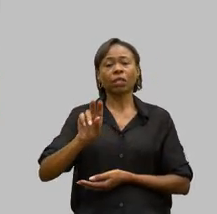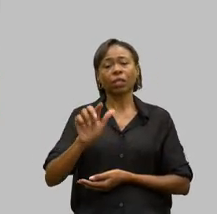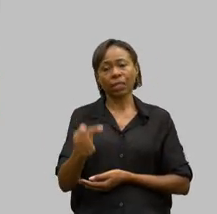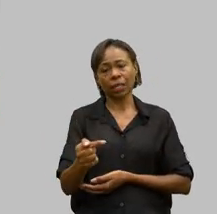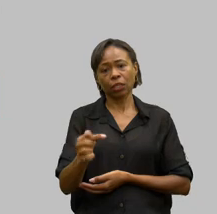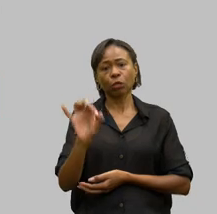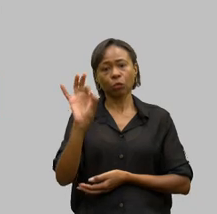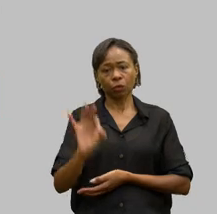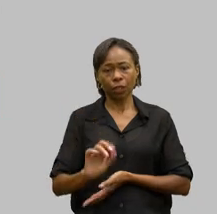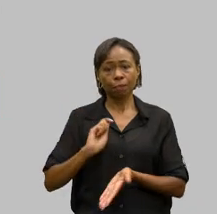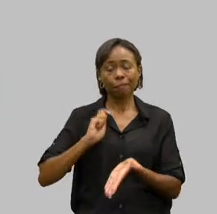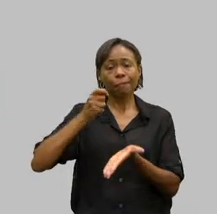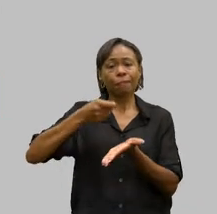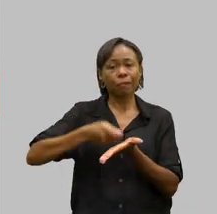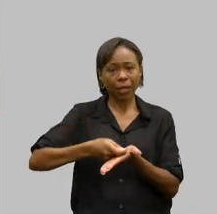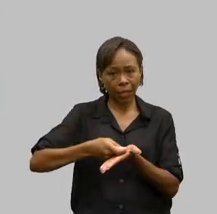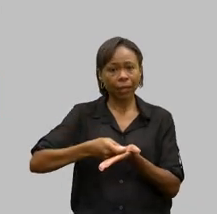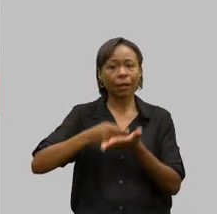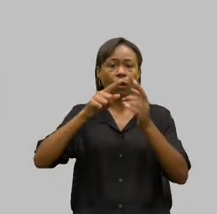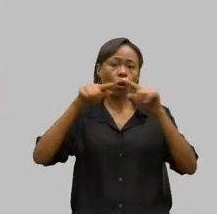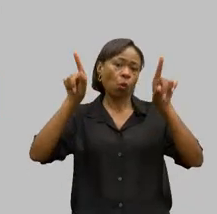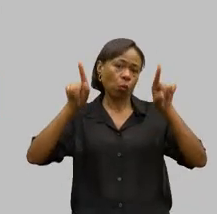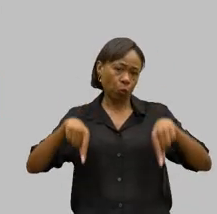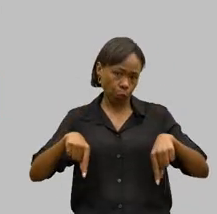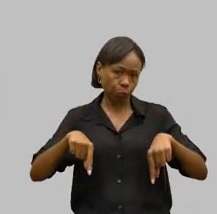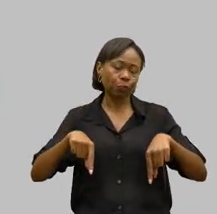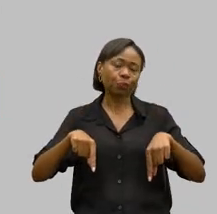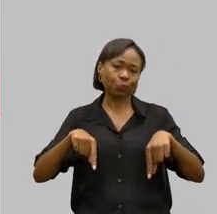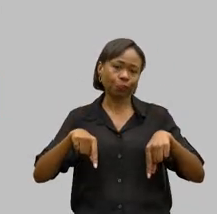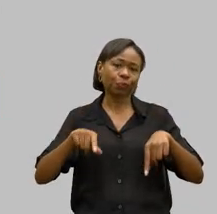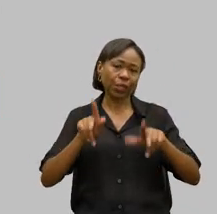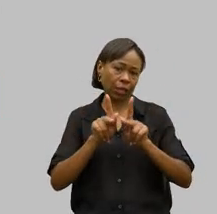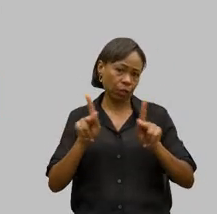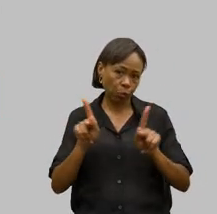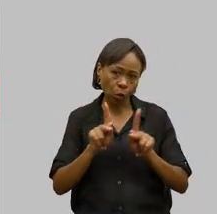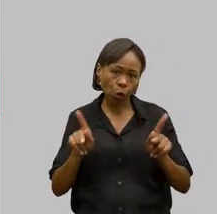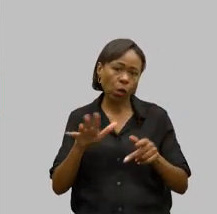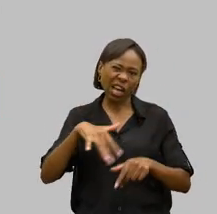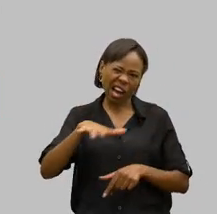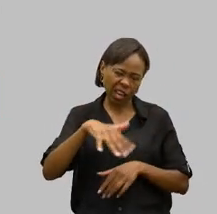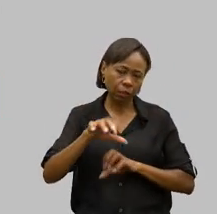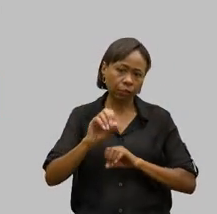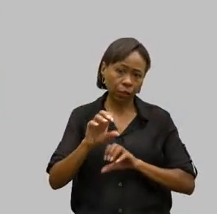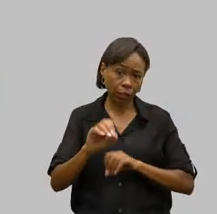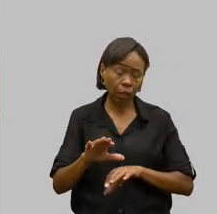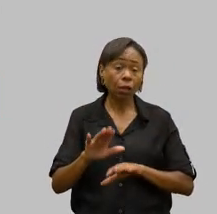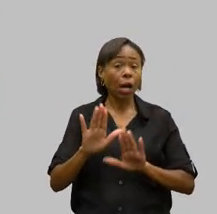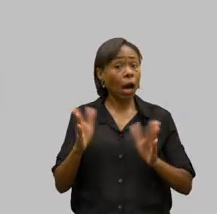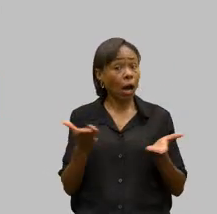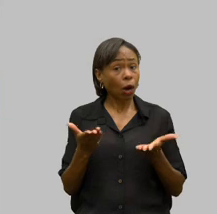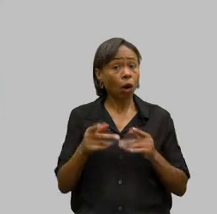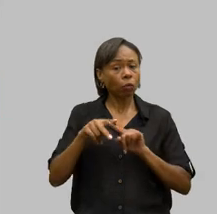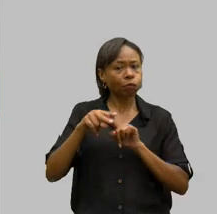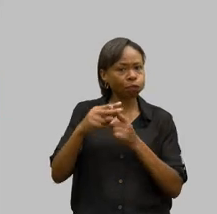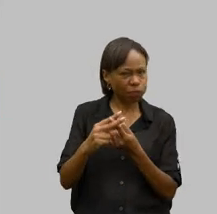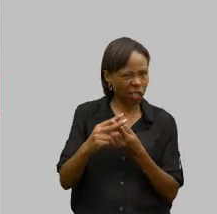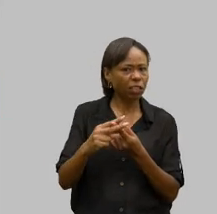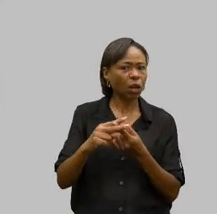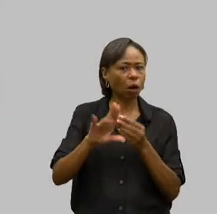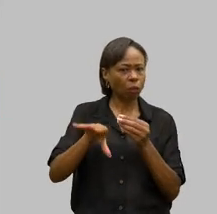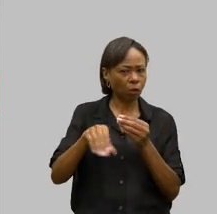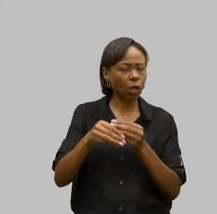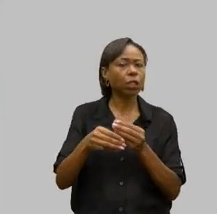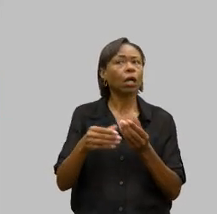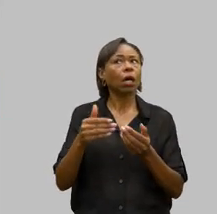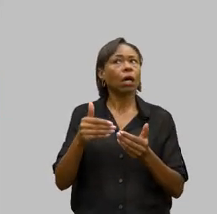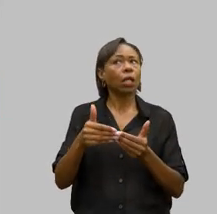da nossa educação. E ainda agora, com o reajuste que tivemos, acredito que, a partir do